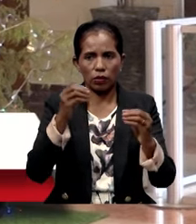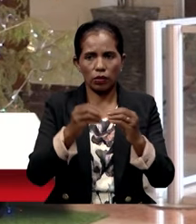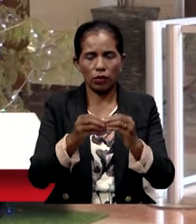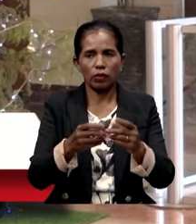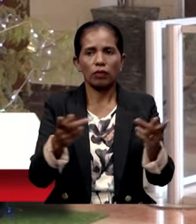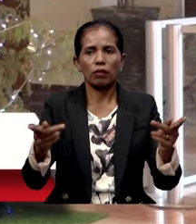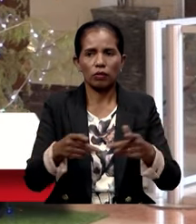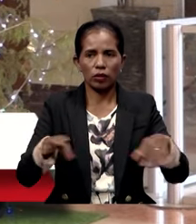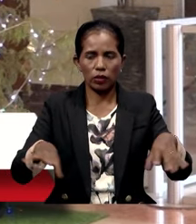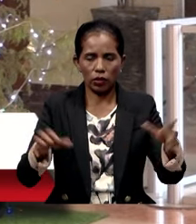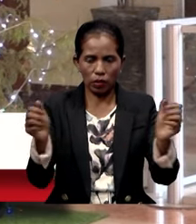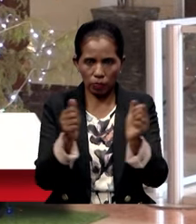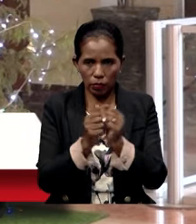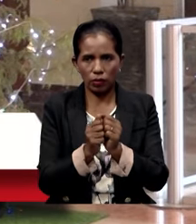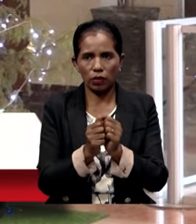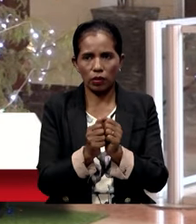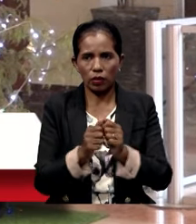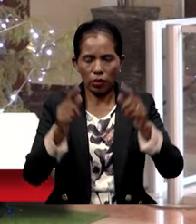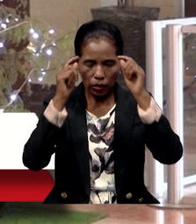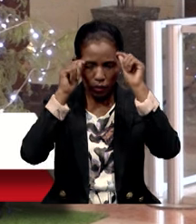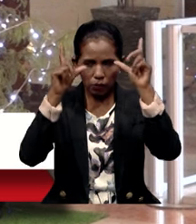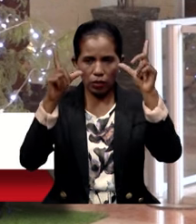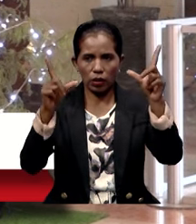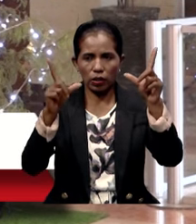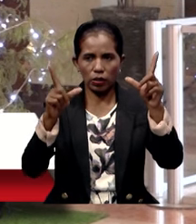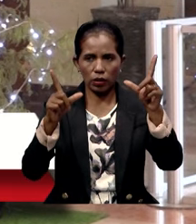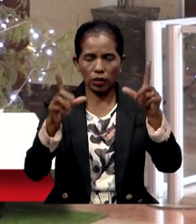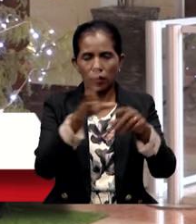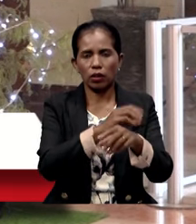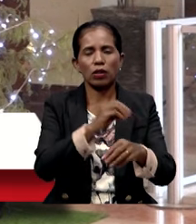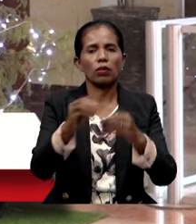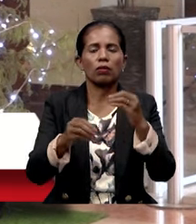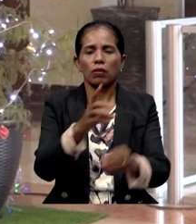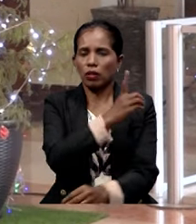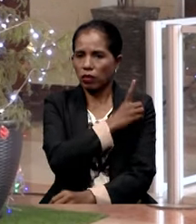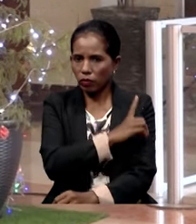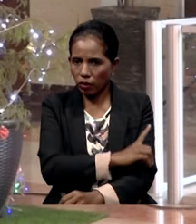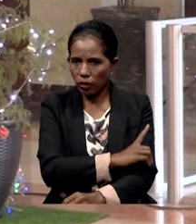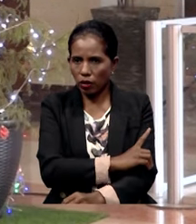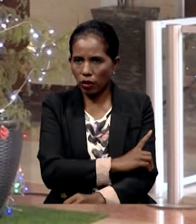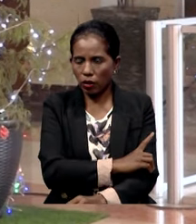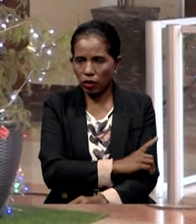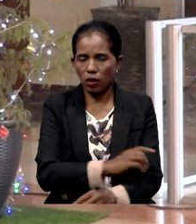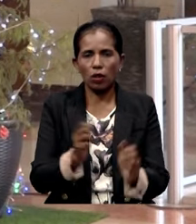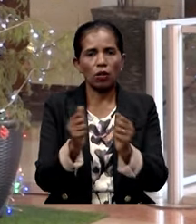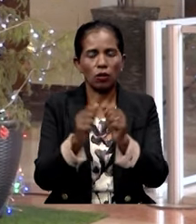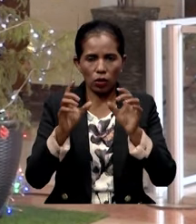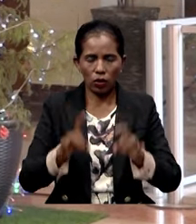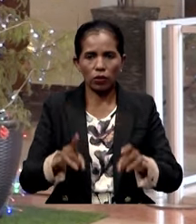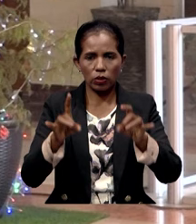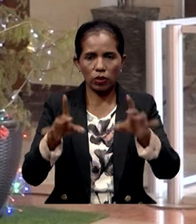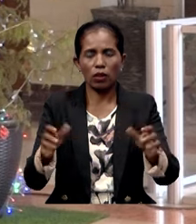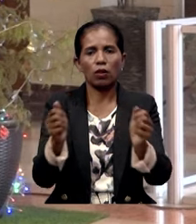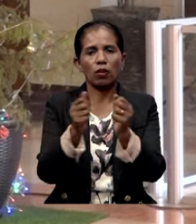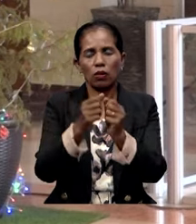âmbito da cooperação na Vemaca Timor-Leste e quadro da defesa, o Austrália, o Índia